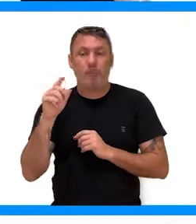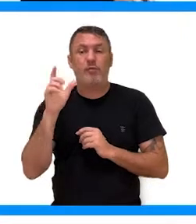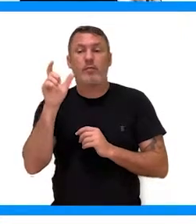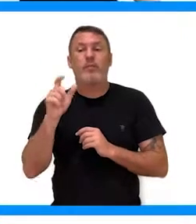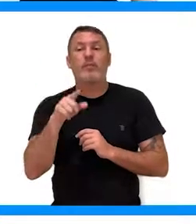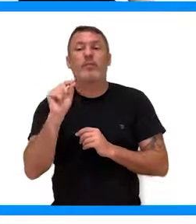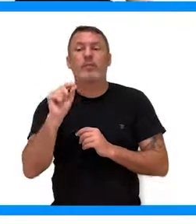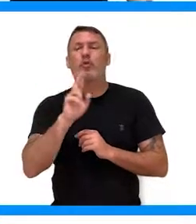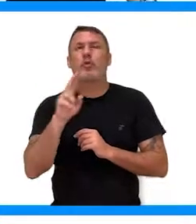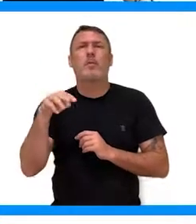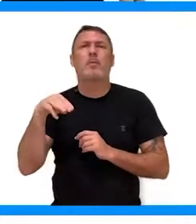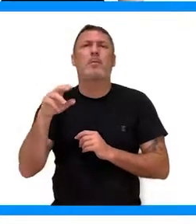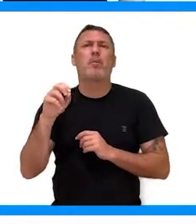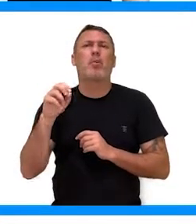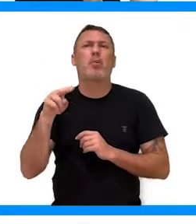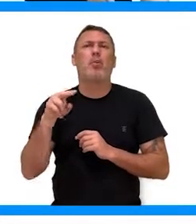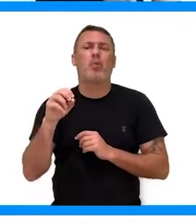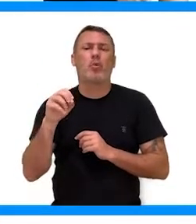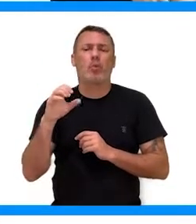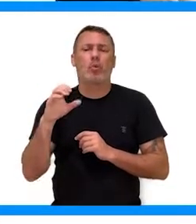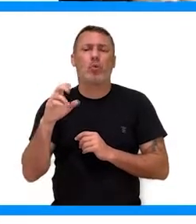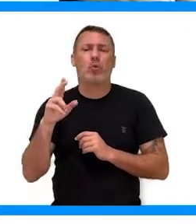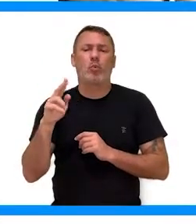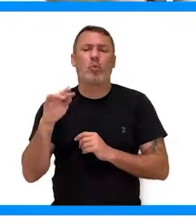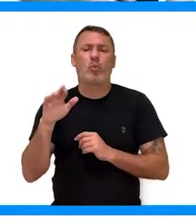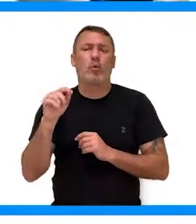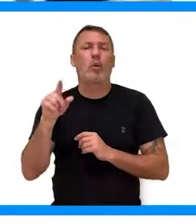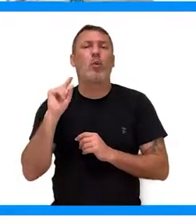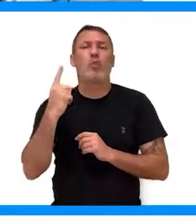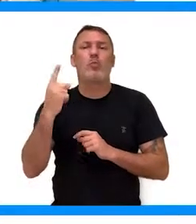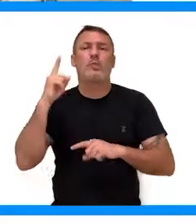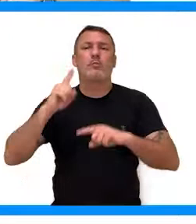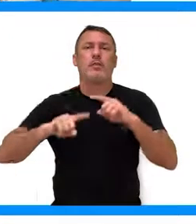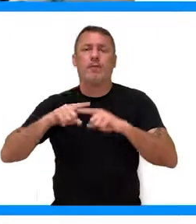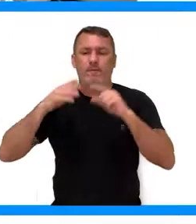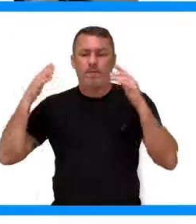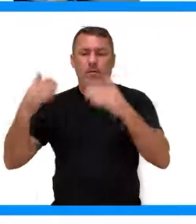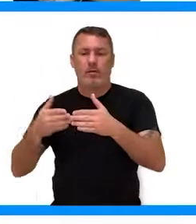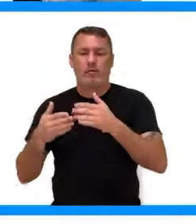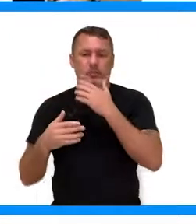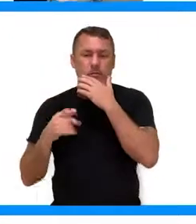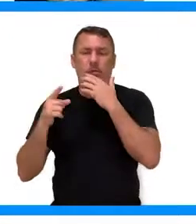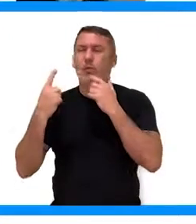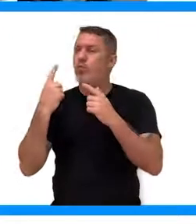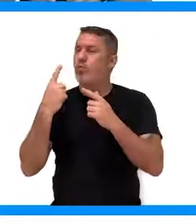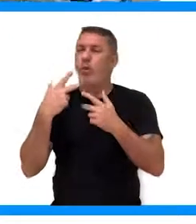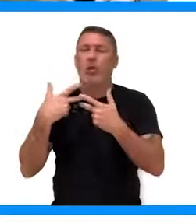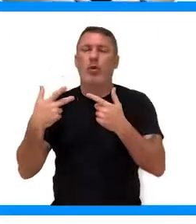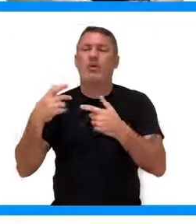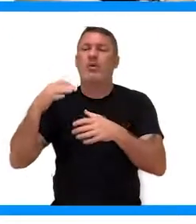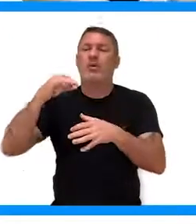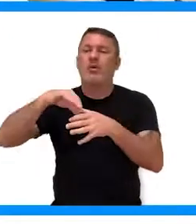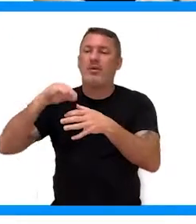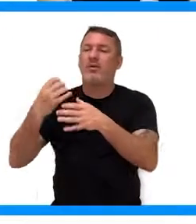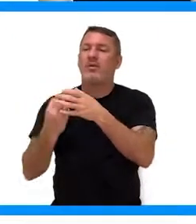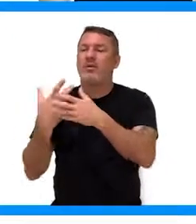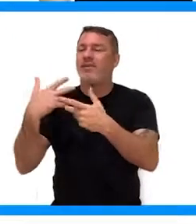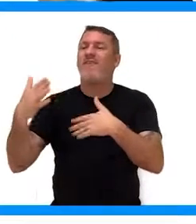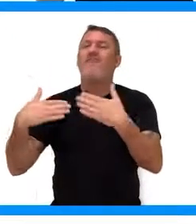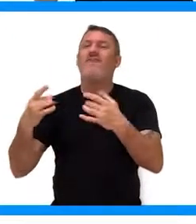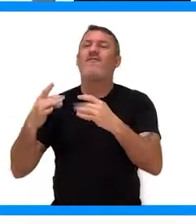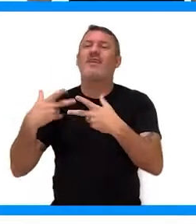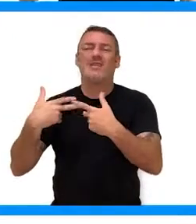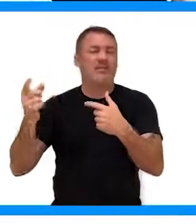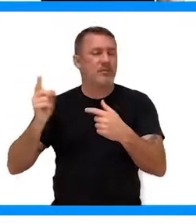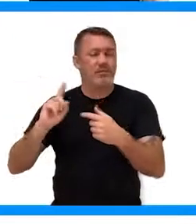monocultora, ok? O foco em um único produto, em um único cultivo, claro, priorizando o mercado externo.